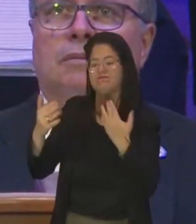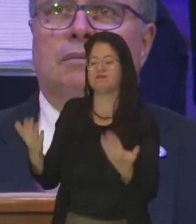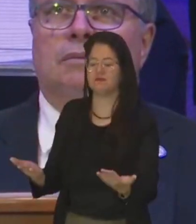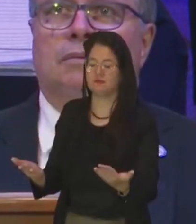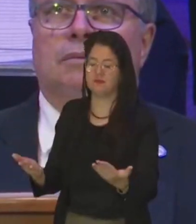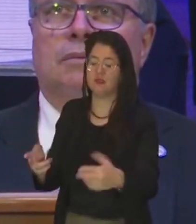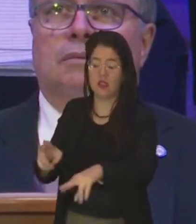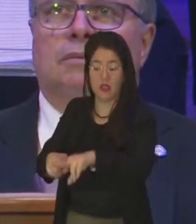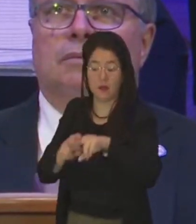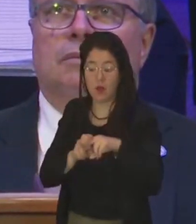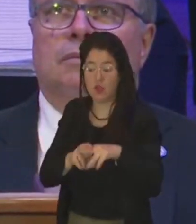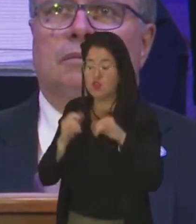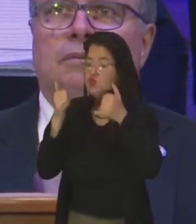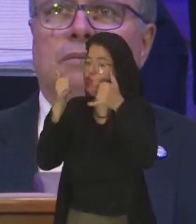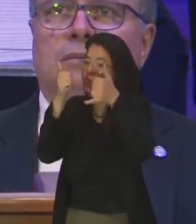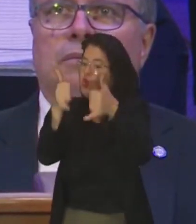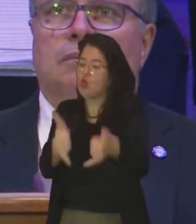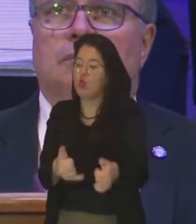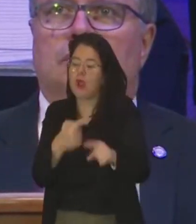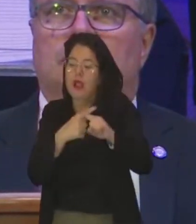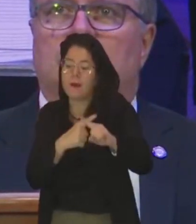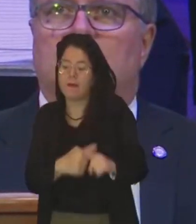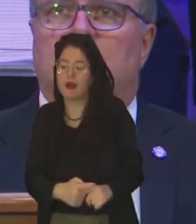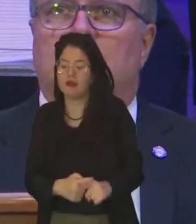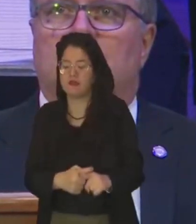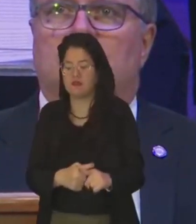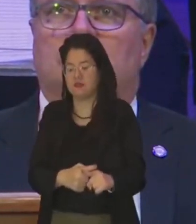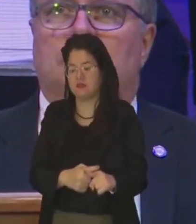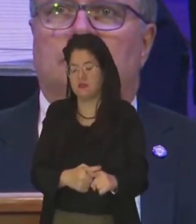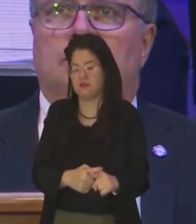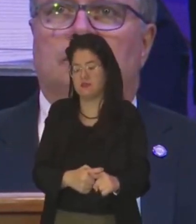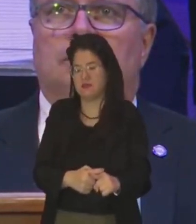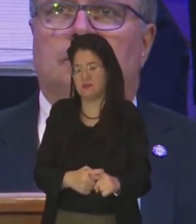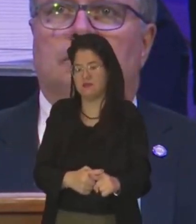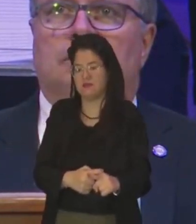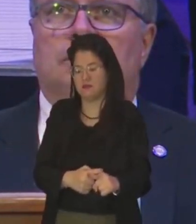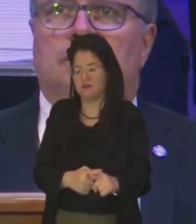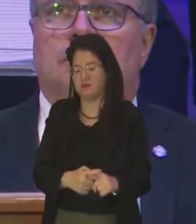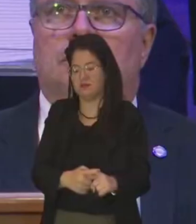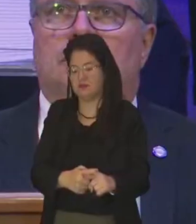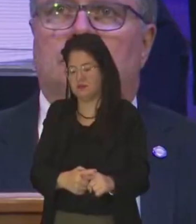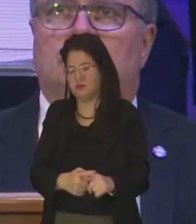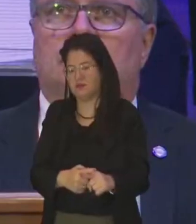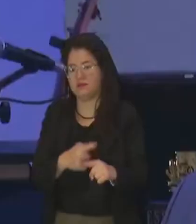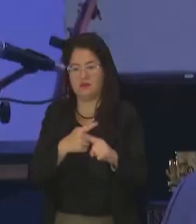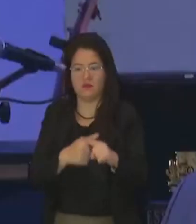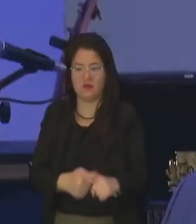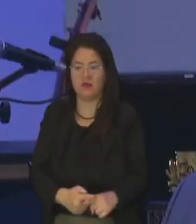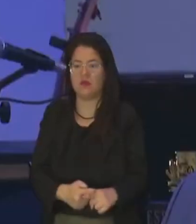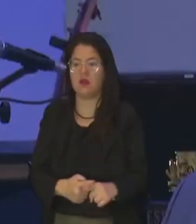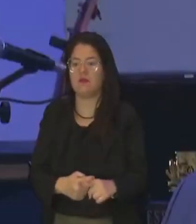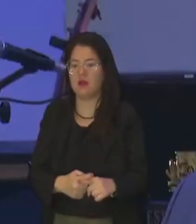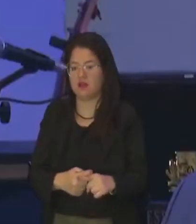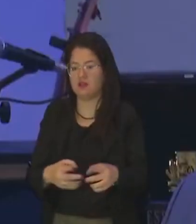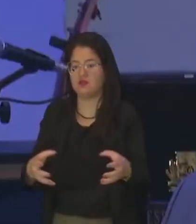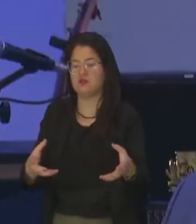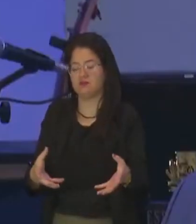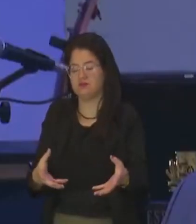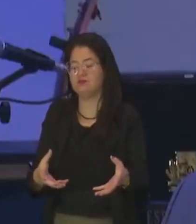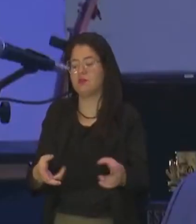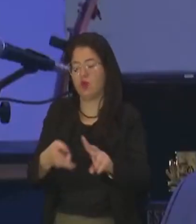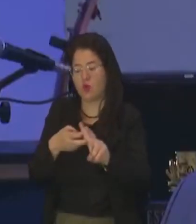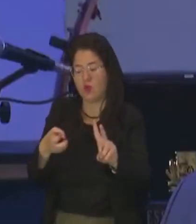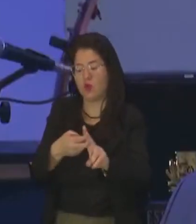por isso nunca mais um xerente conseguiu chegar perto de Uaptoquazauré. Fim da história.